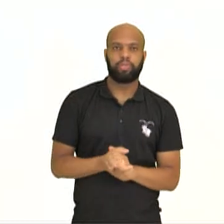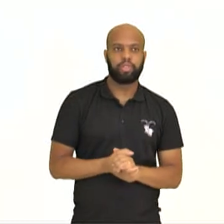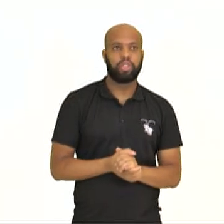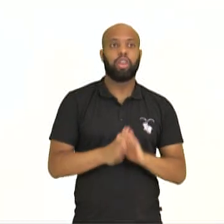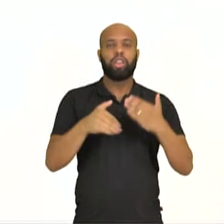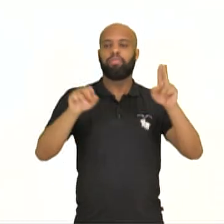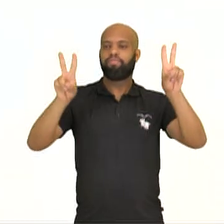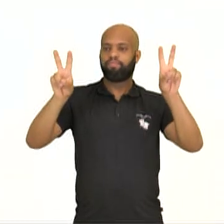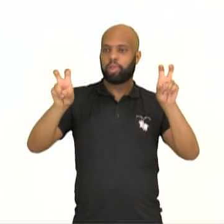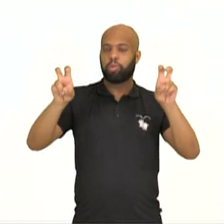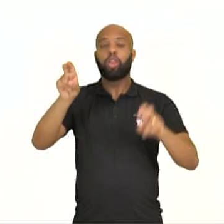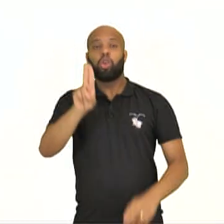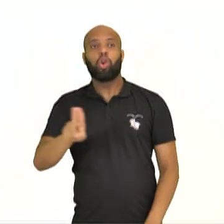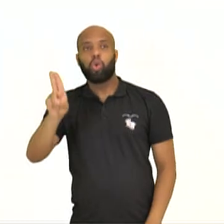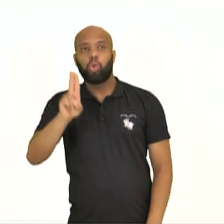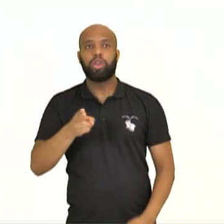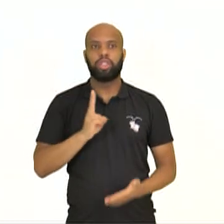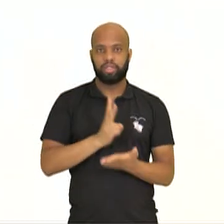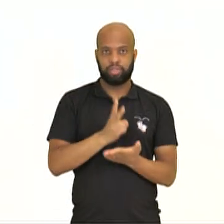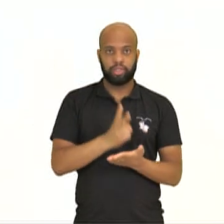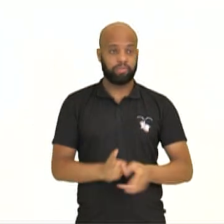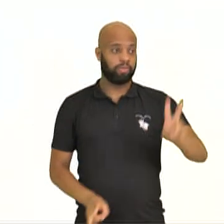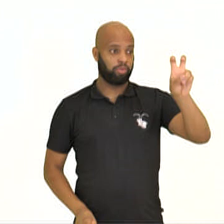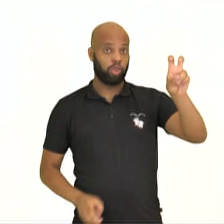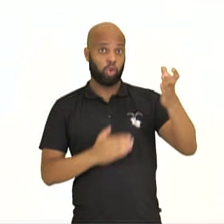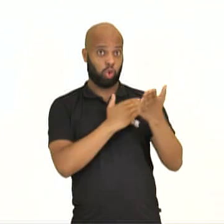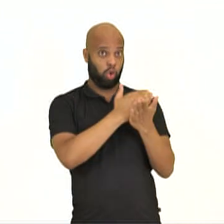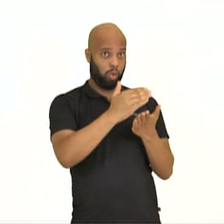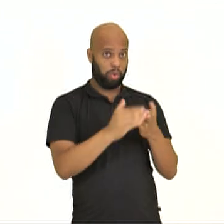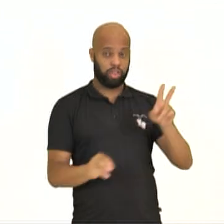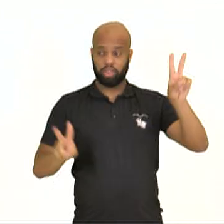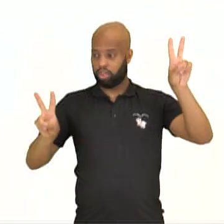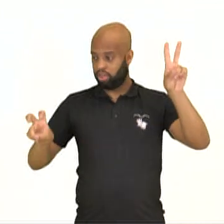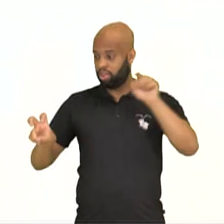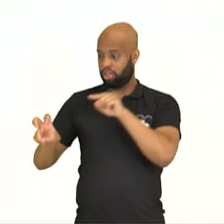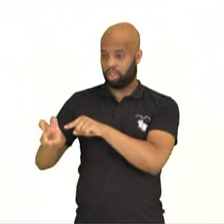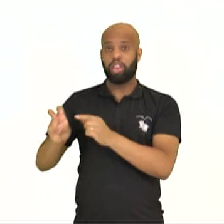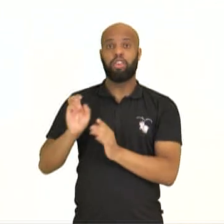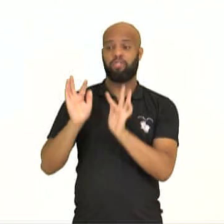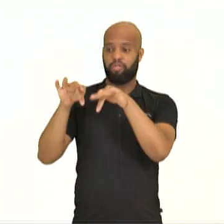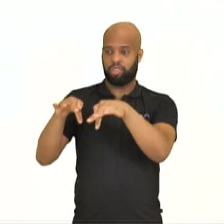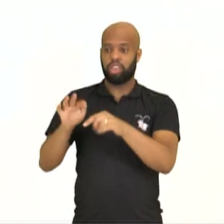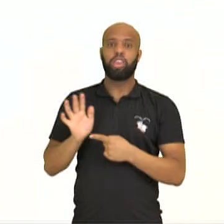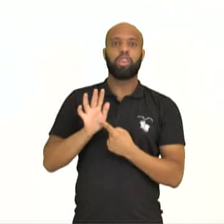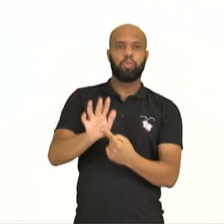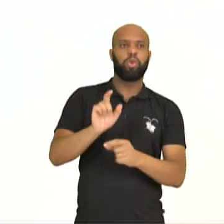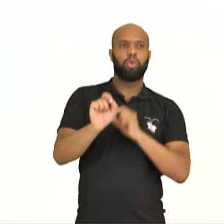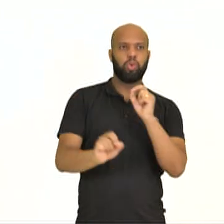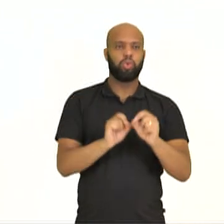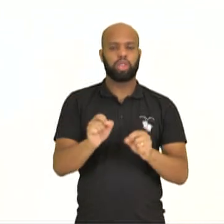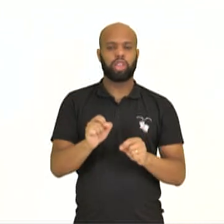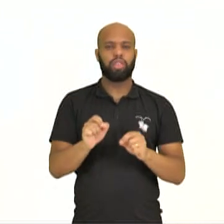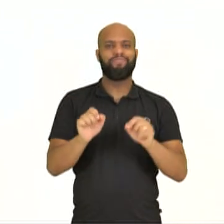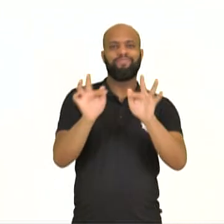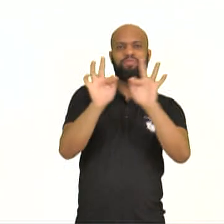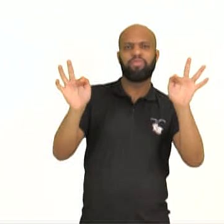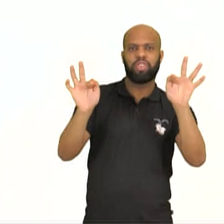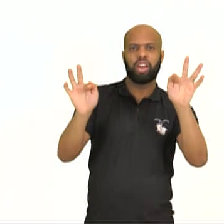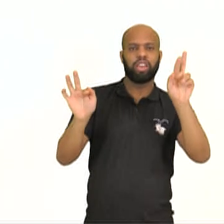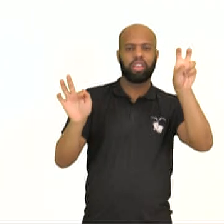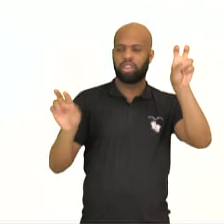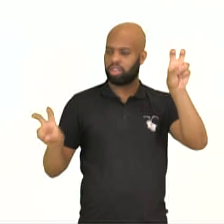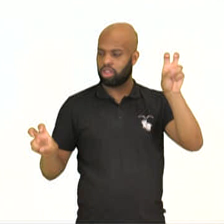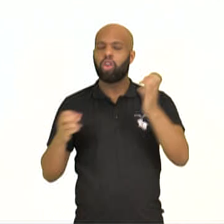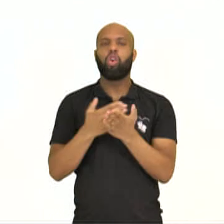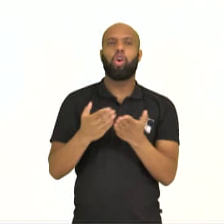aspas são usadas sempre em pares, uma no início e outra no fim do termo destacado, para assinalar a palavra ou trecho